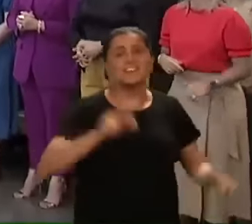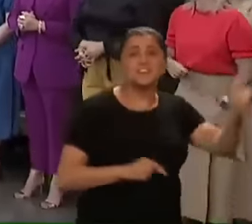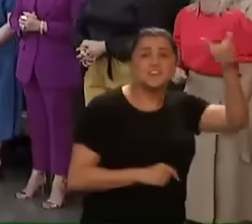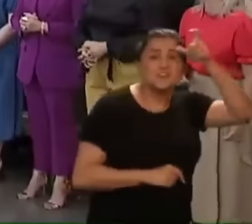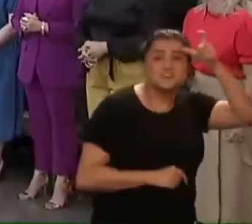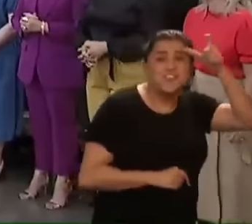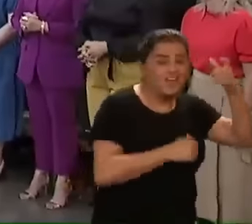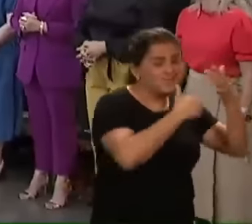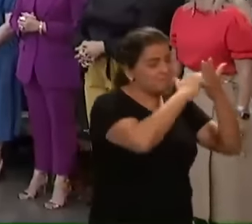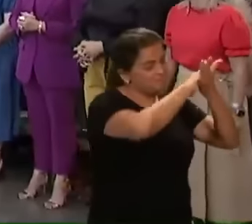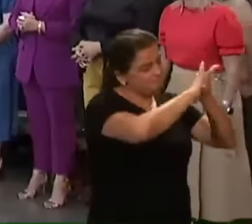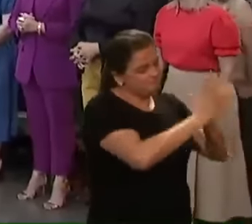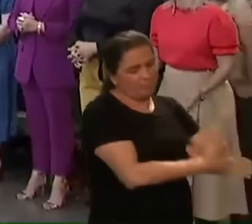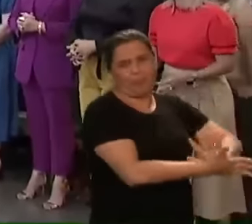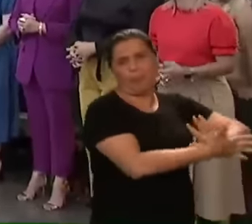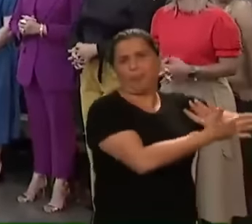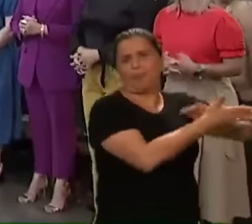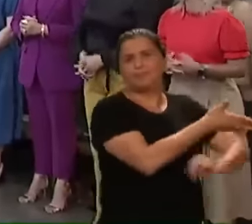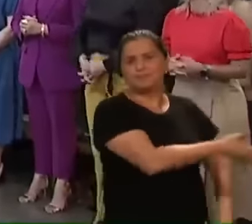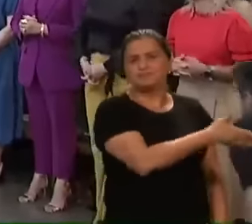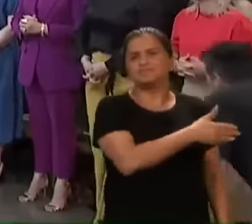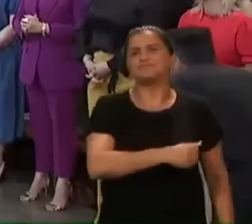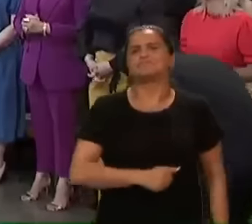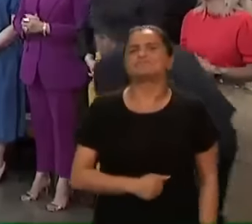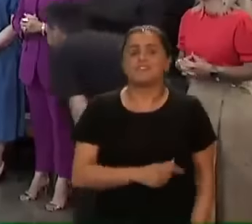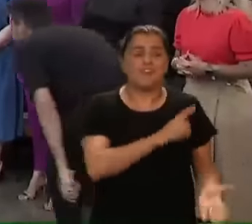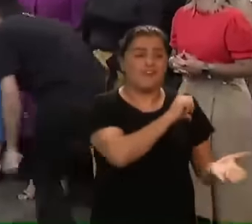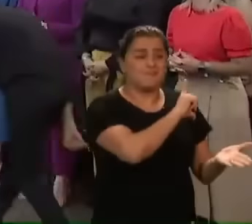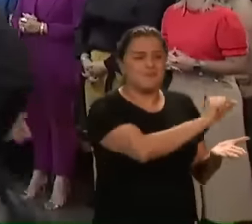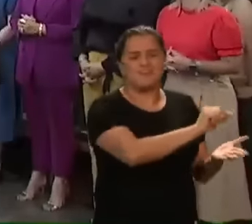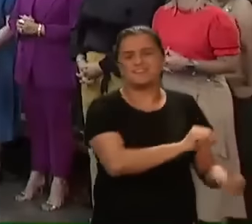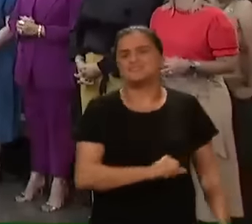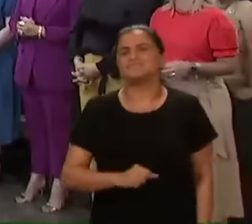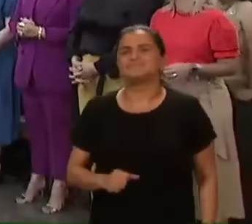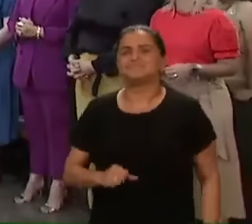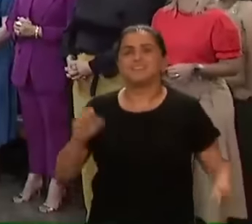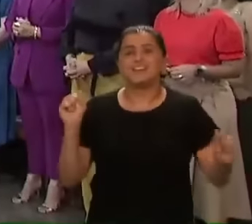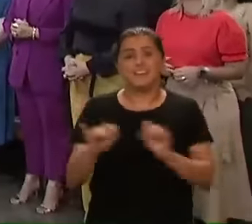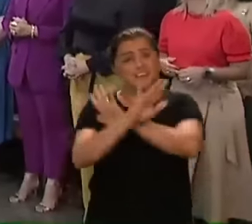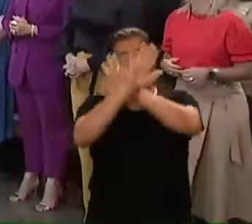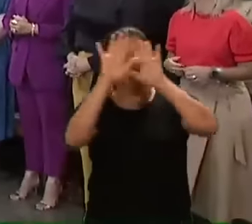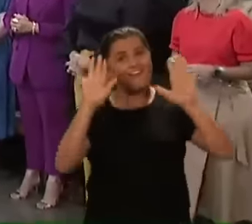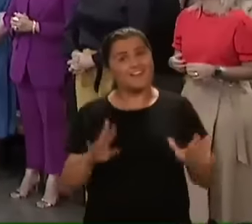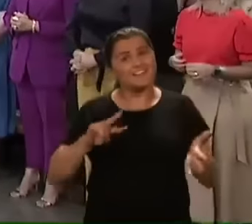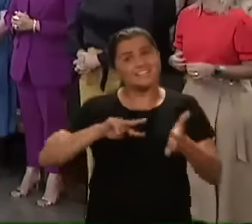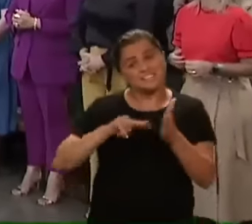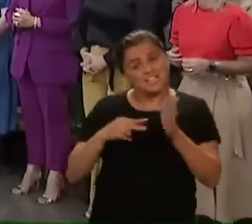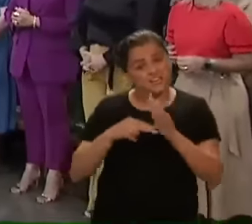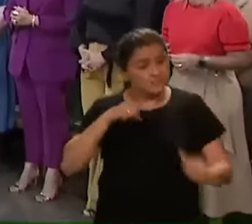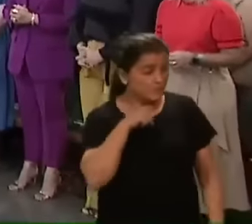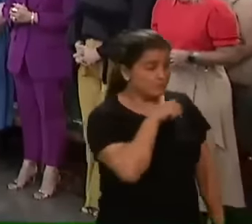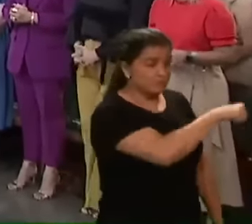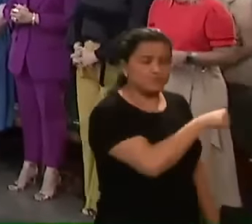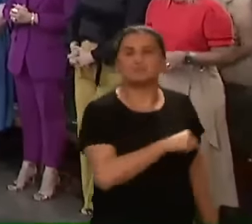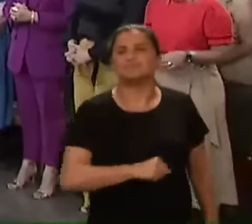e não vai ficar perto de jeito nenhum. Amém? Então cada glória que você dá é um soco na cara do diabo. Então aproveita e dá